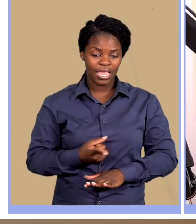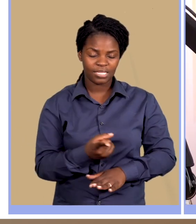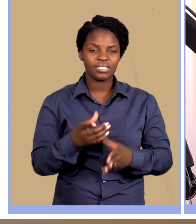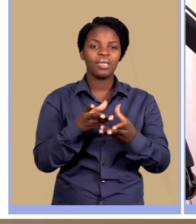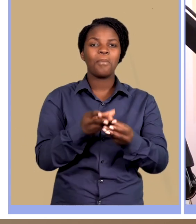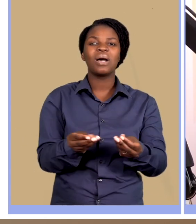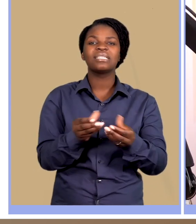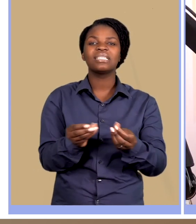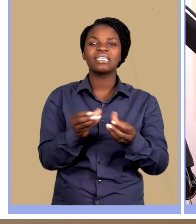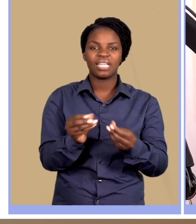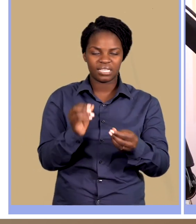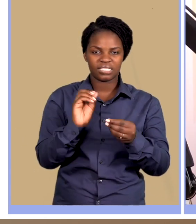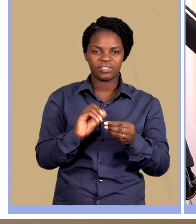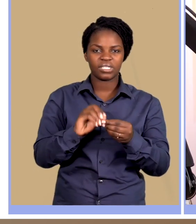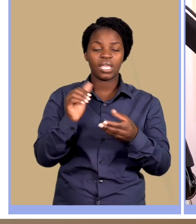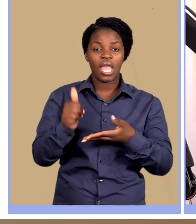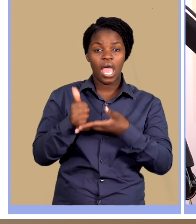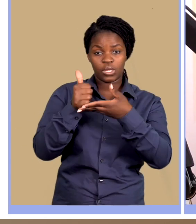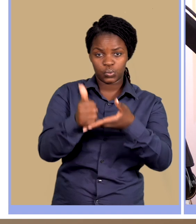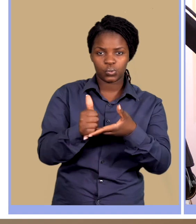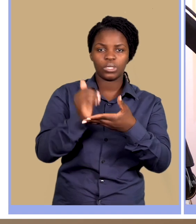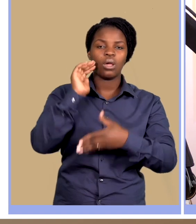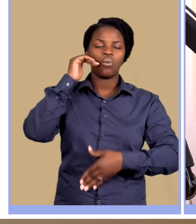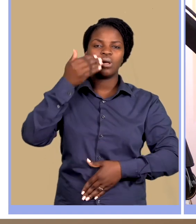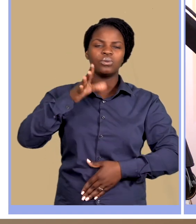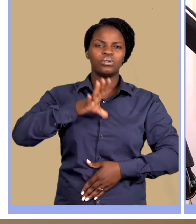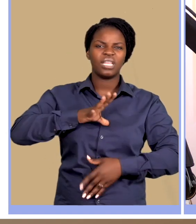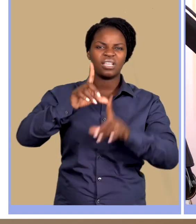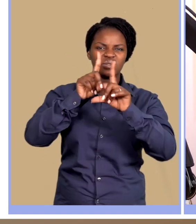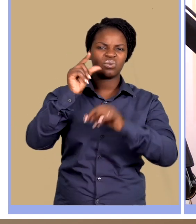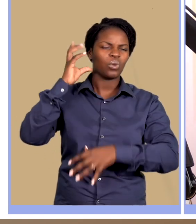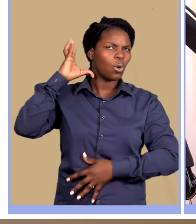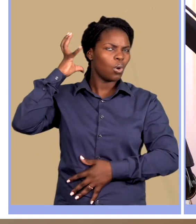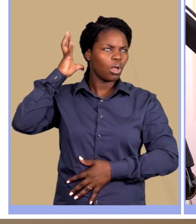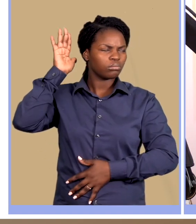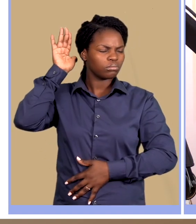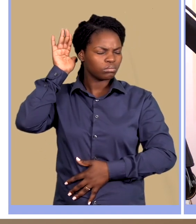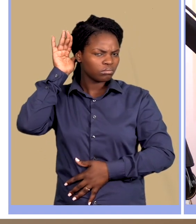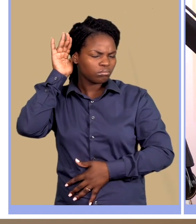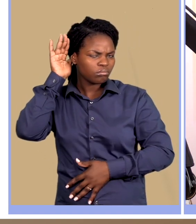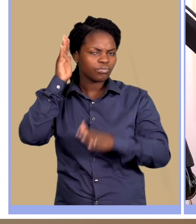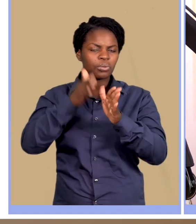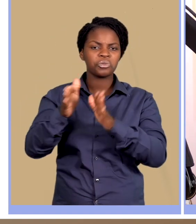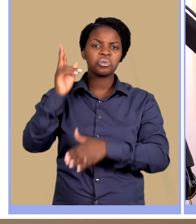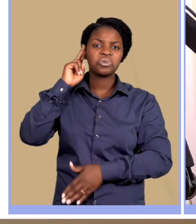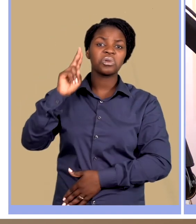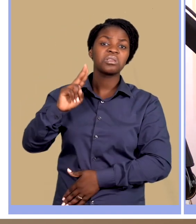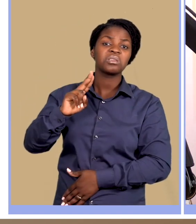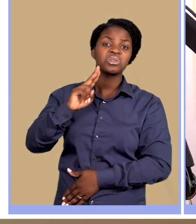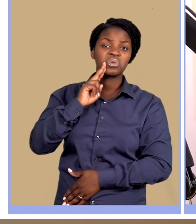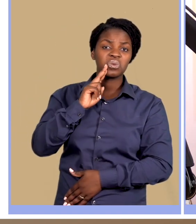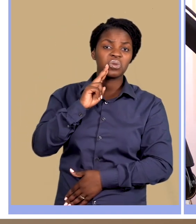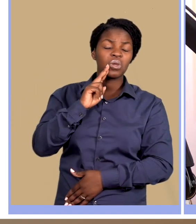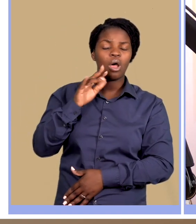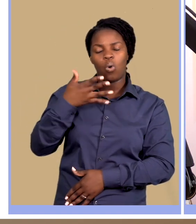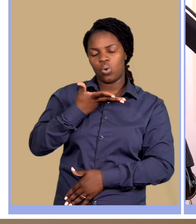por exemplo, temos sessões de radioescuta, as pessoas com deficiência auditiva, aliás visual, possam